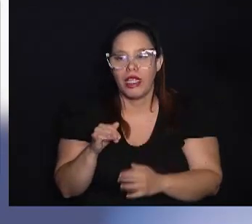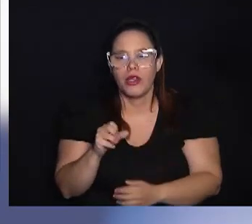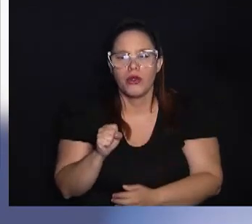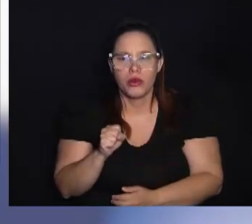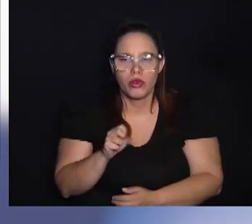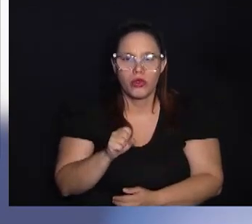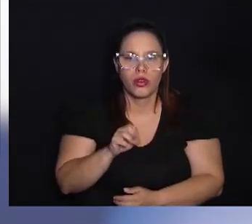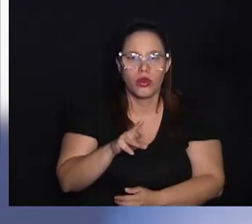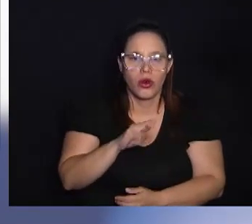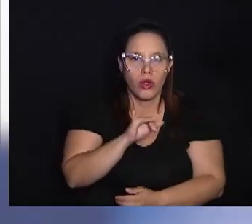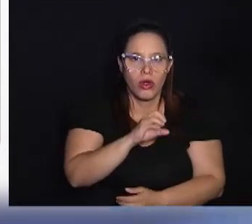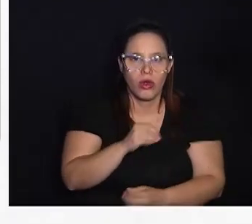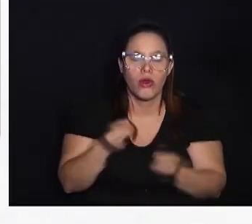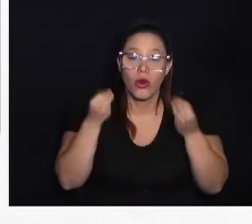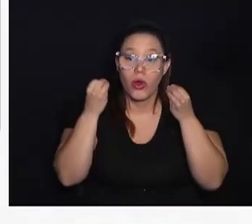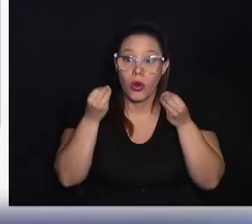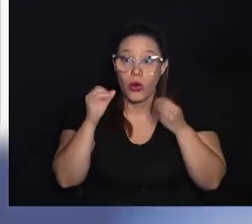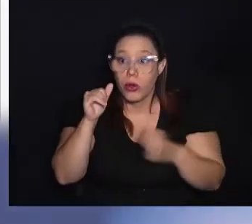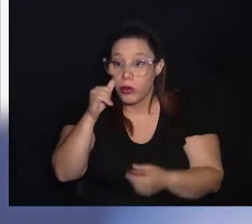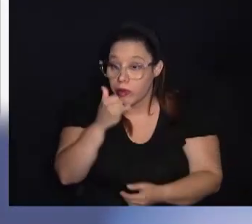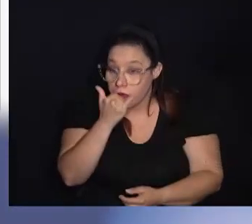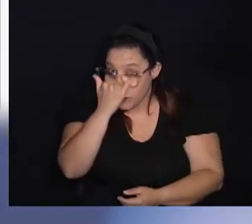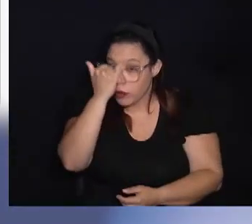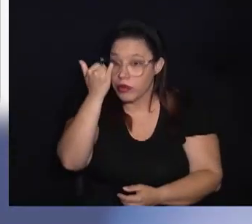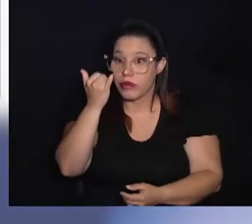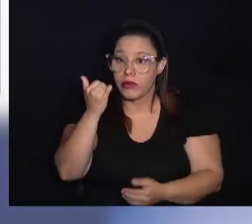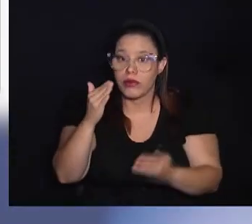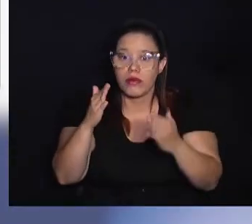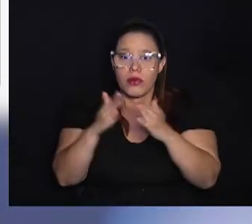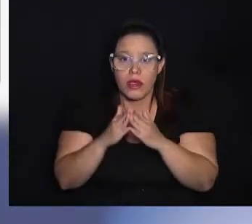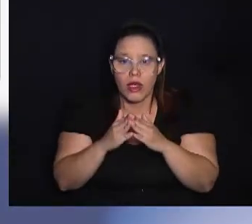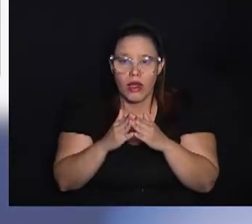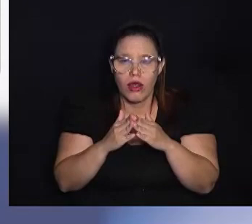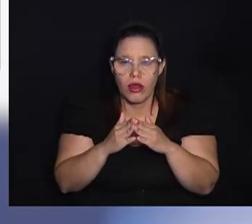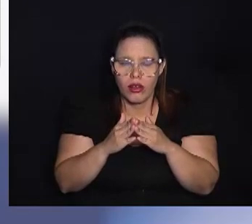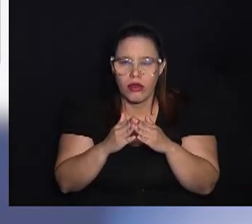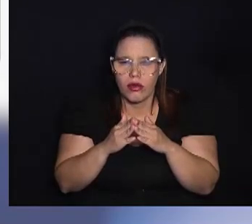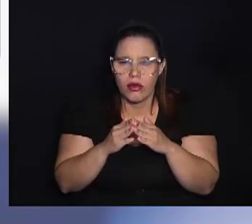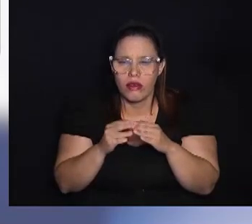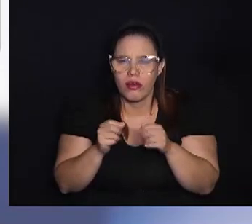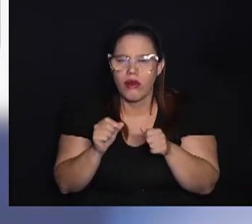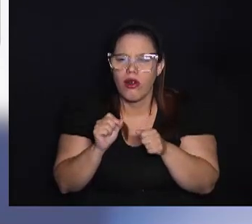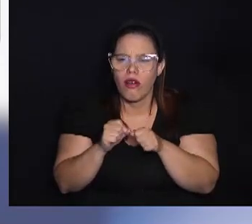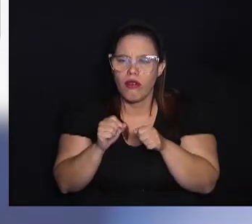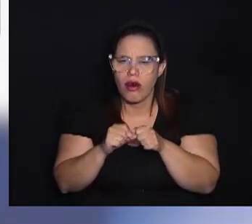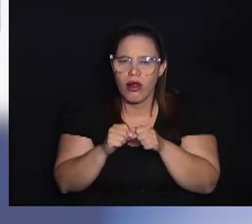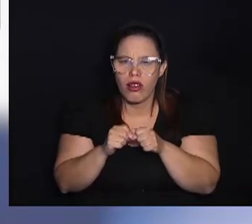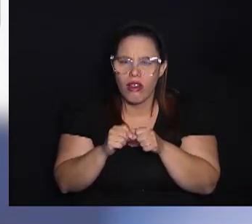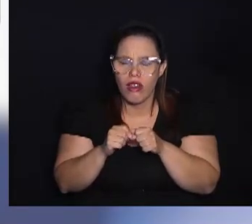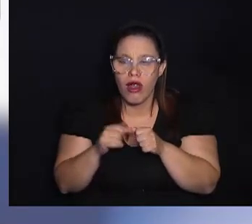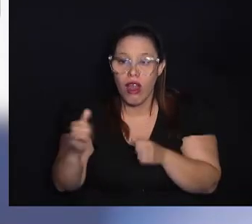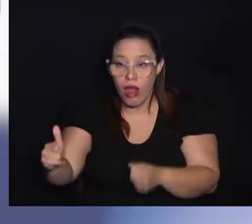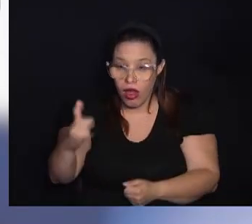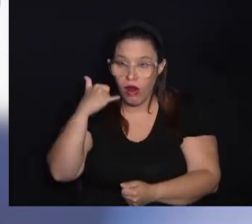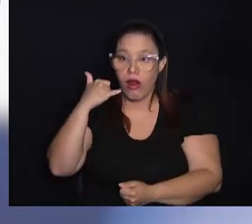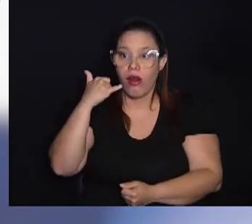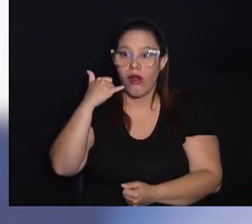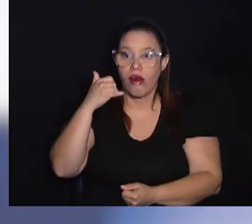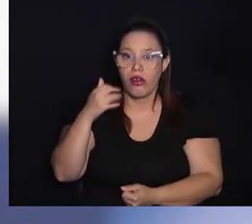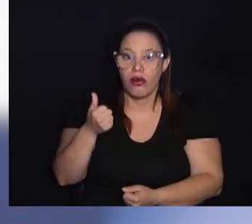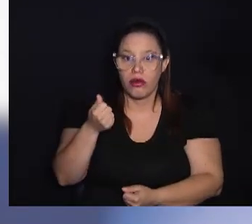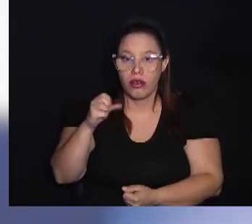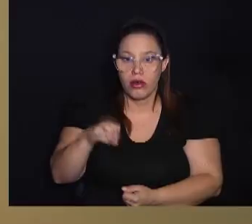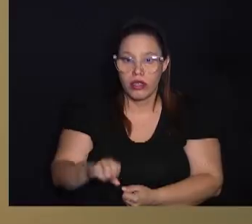acidente acontecer, deve manter a calma, verificar a gravidade do ocorrido e entrar em contato com o Corpo de Bombeiros pelo